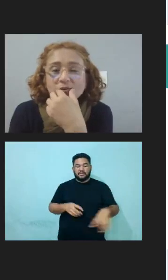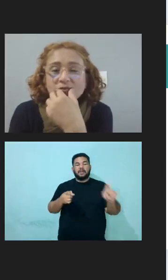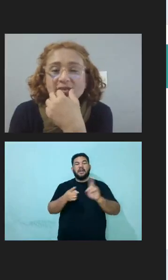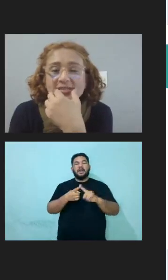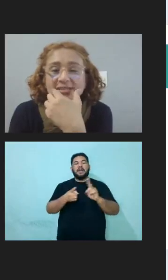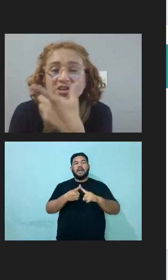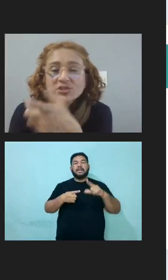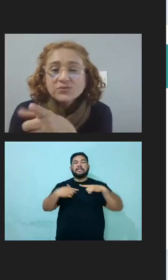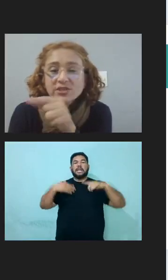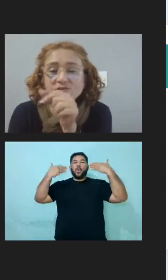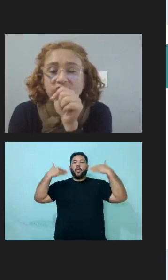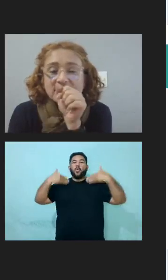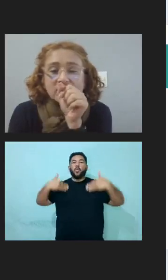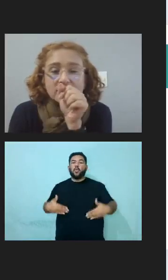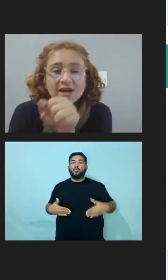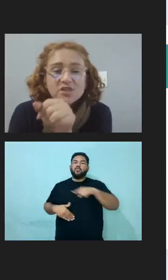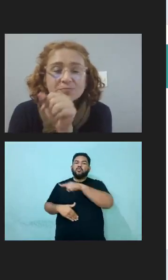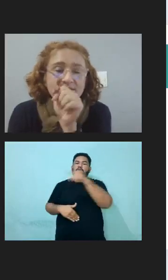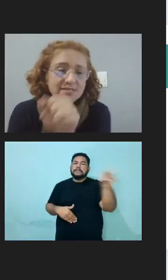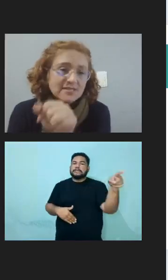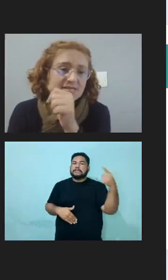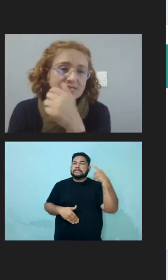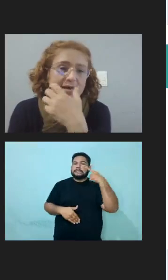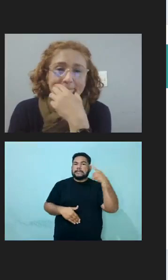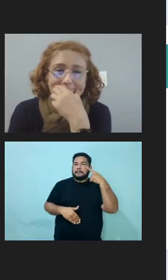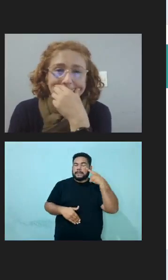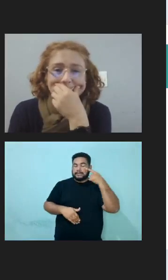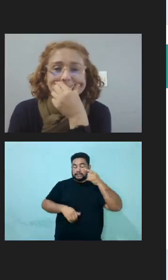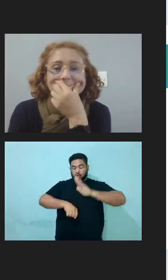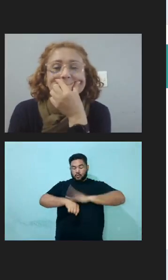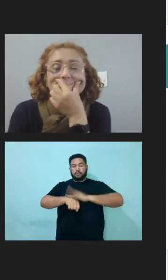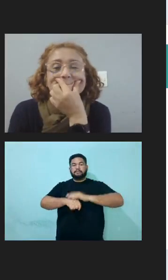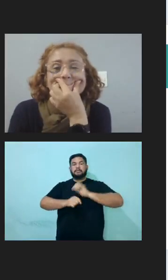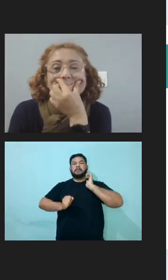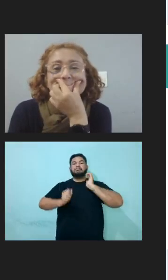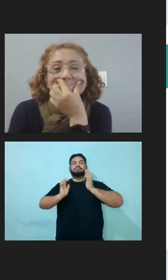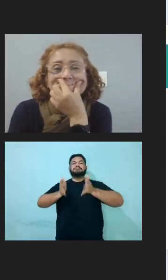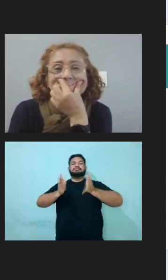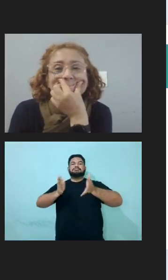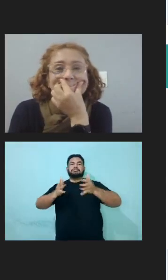corpo vocês acreditam que utilizam mais para sinalizar?